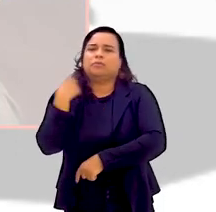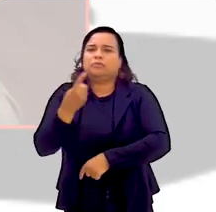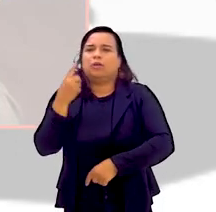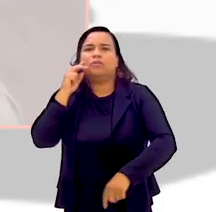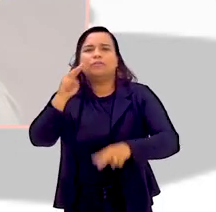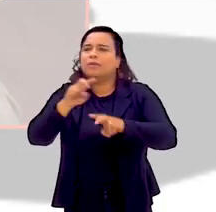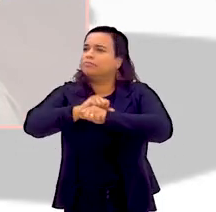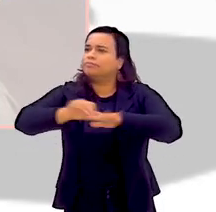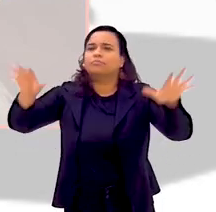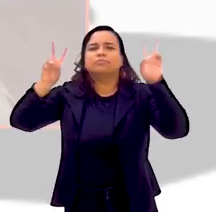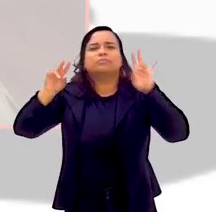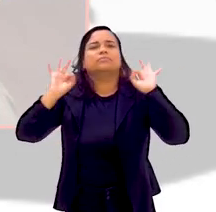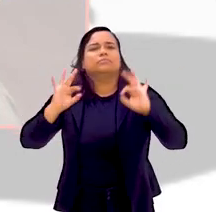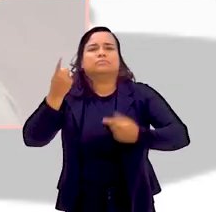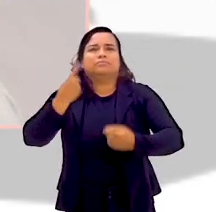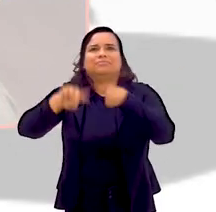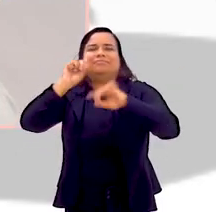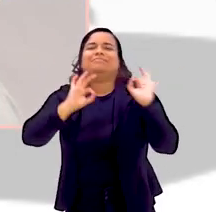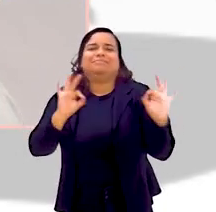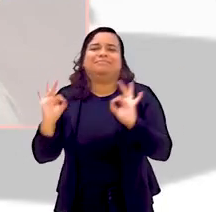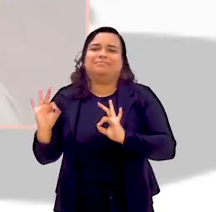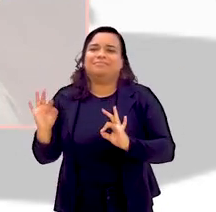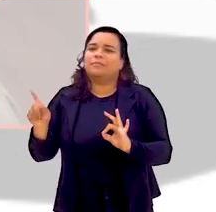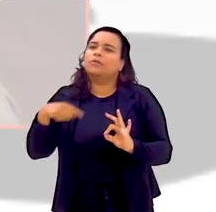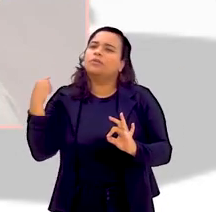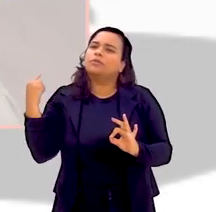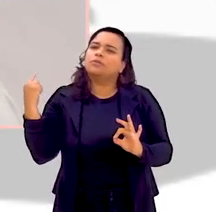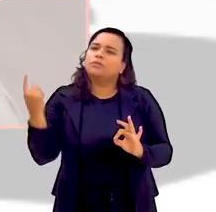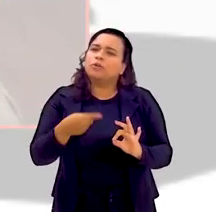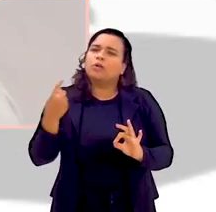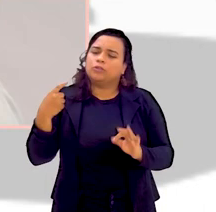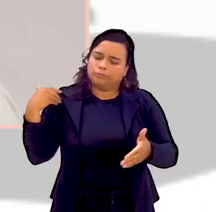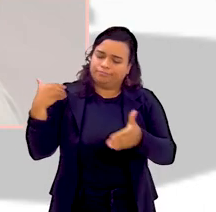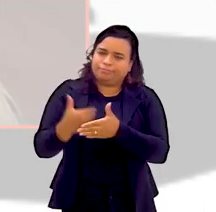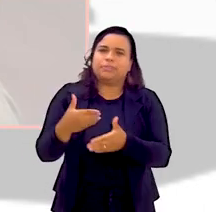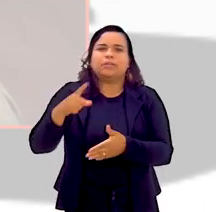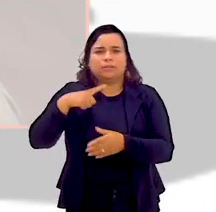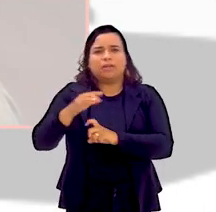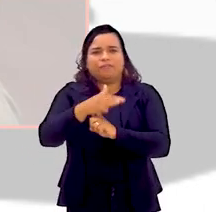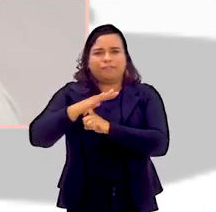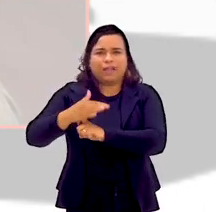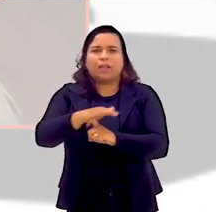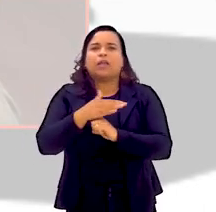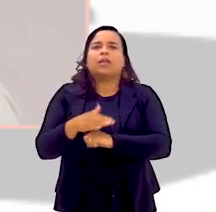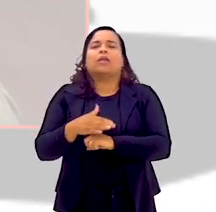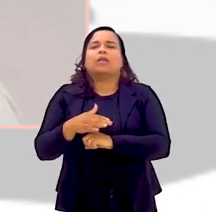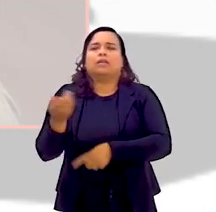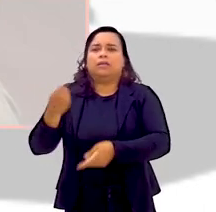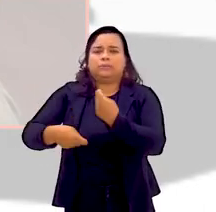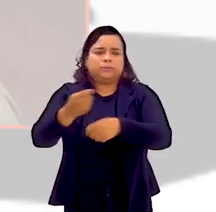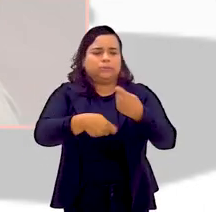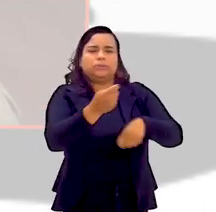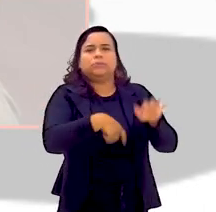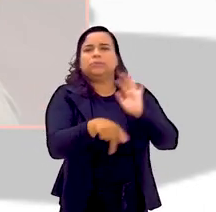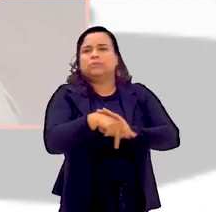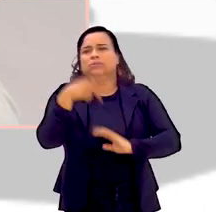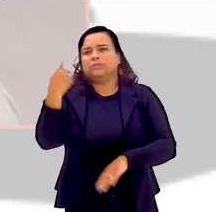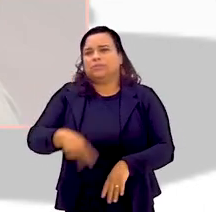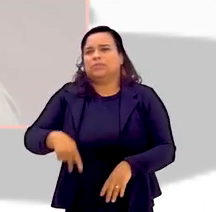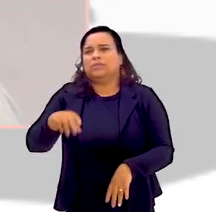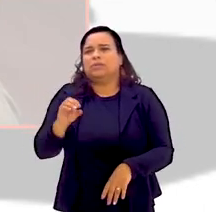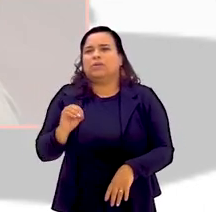repercussões. Ressalvar que nós vamos ter proximamente a feira supermercadista do Rio de Janeiro,